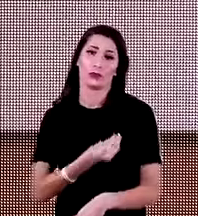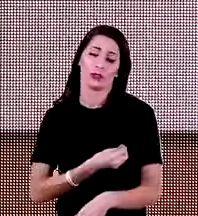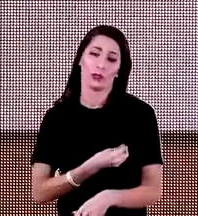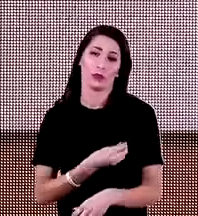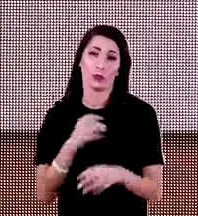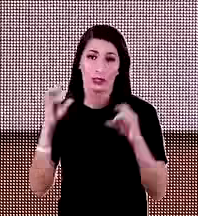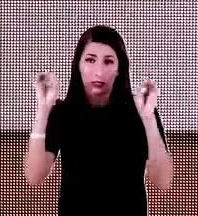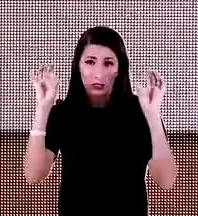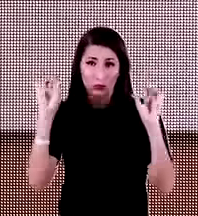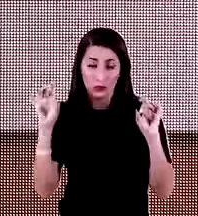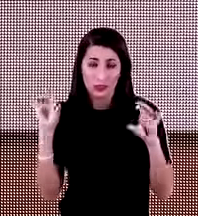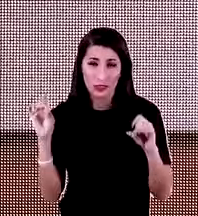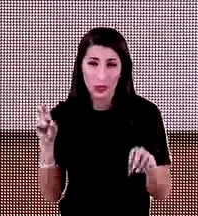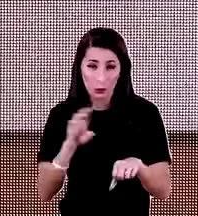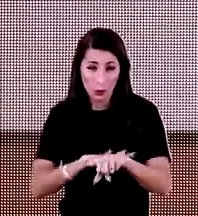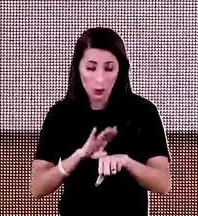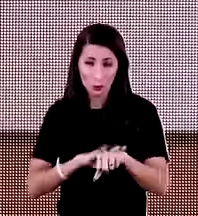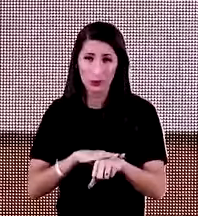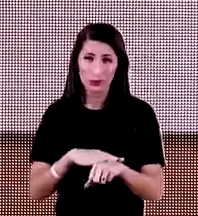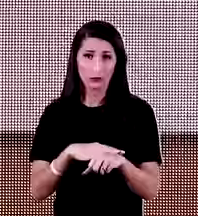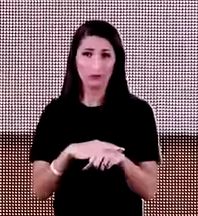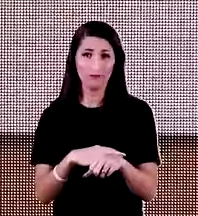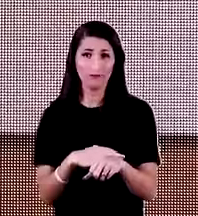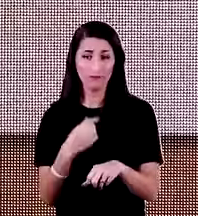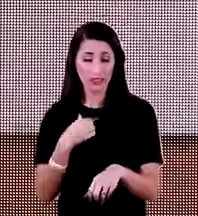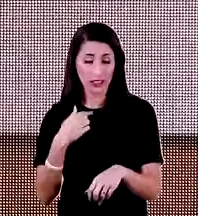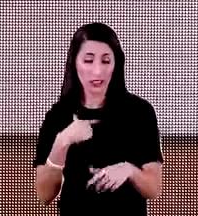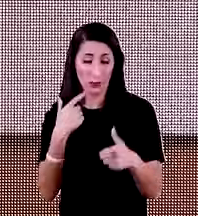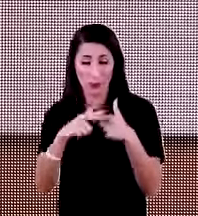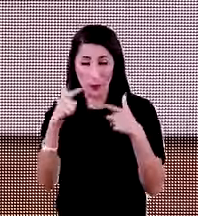Noemi. Um momento de dor, de perda, de